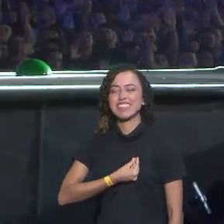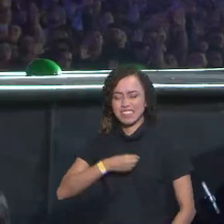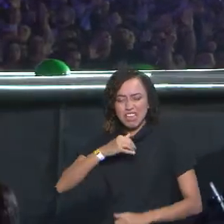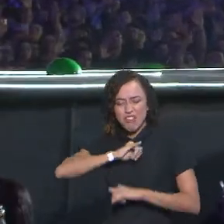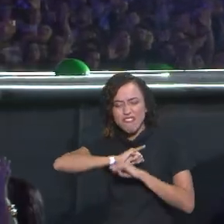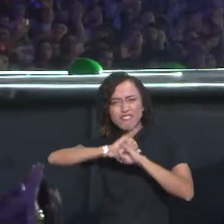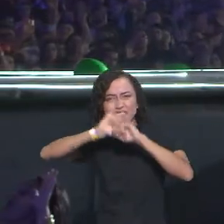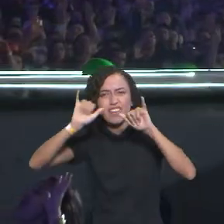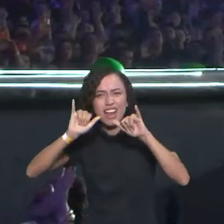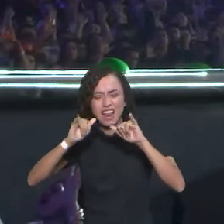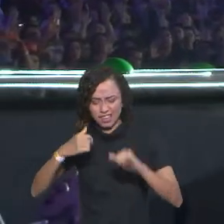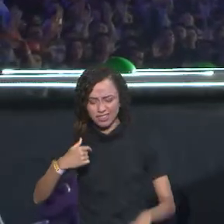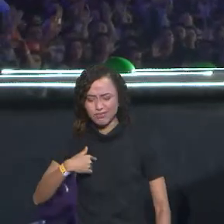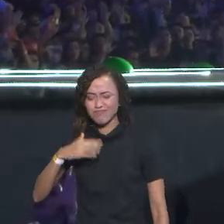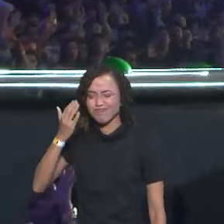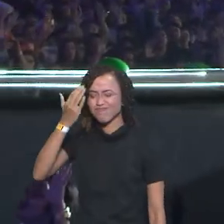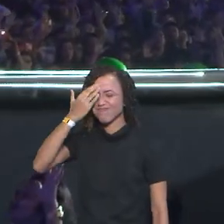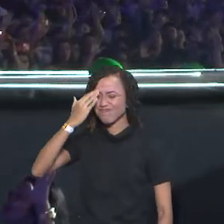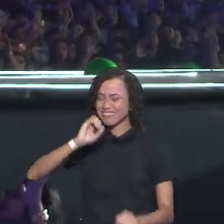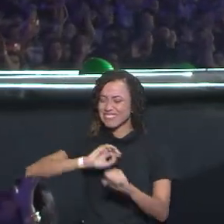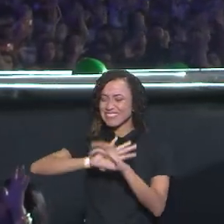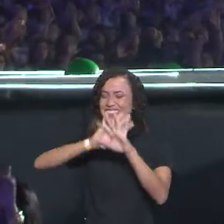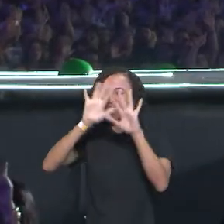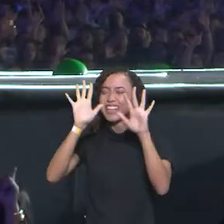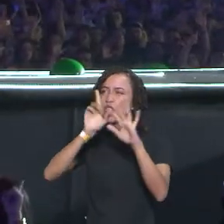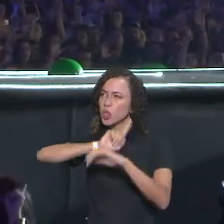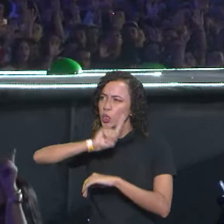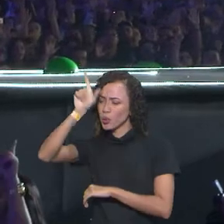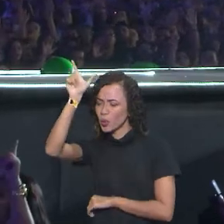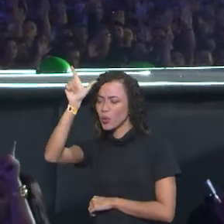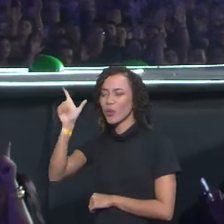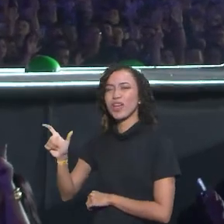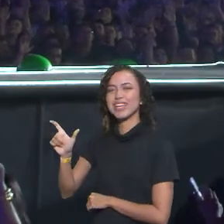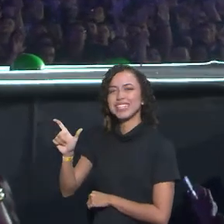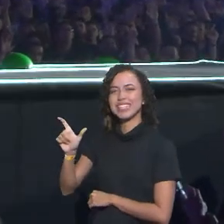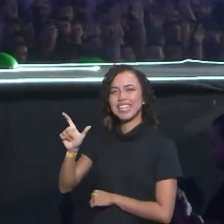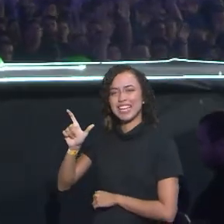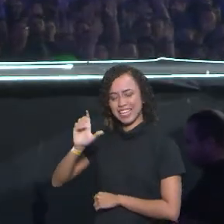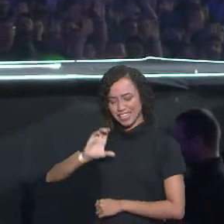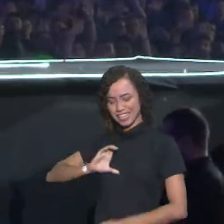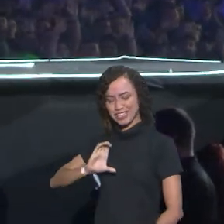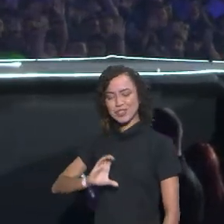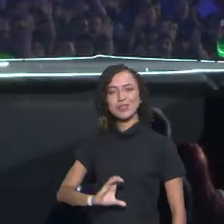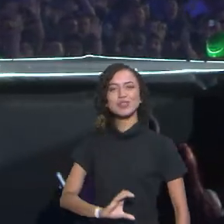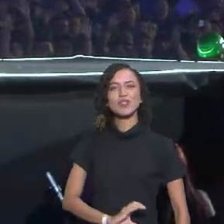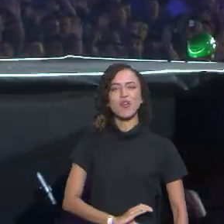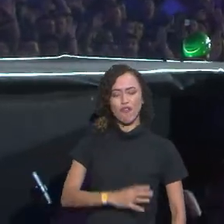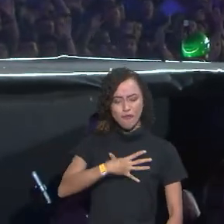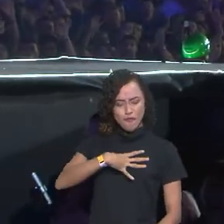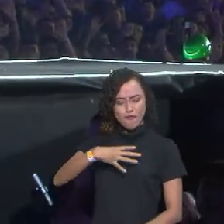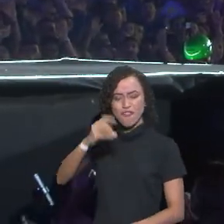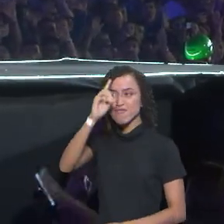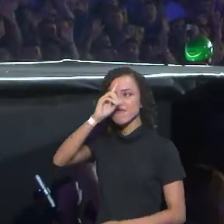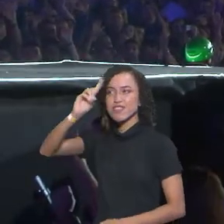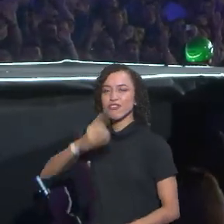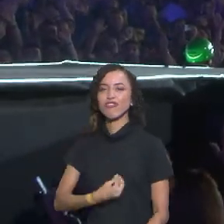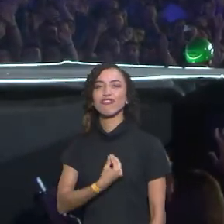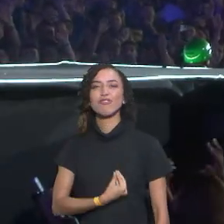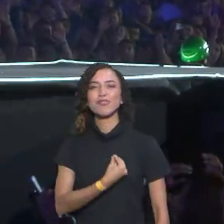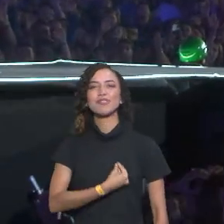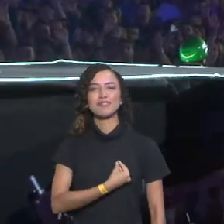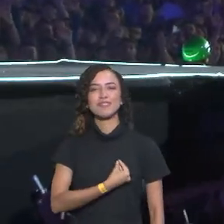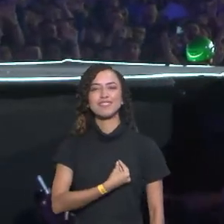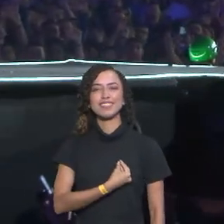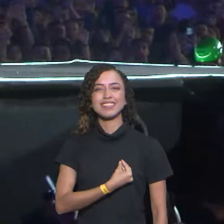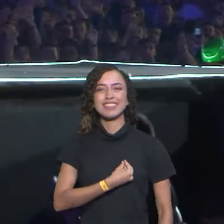eu reconheço que tu és o Filho do Deus Vivo